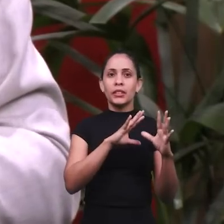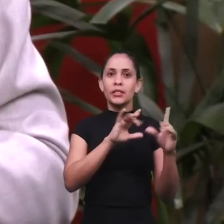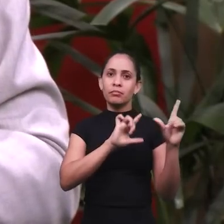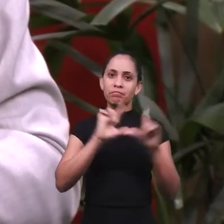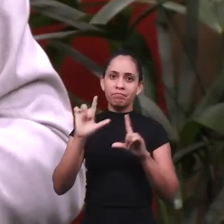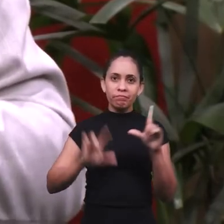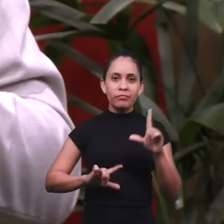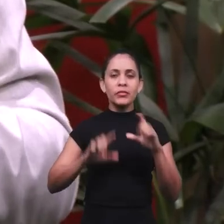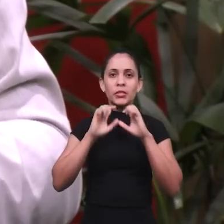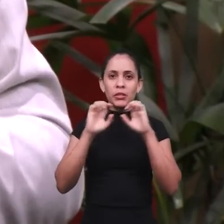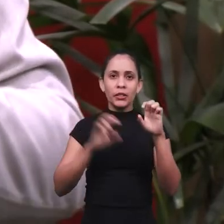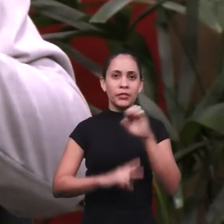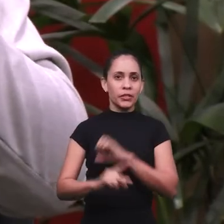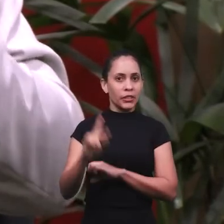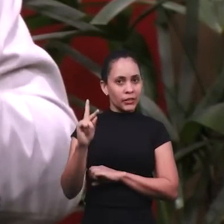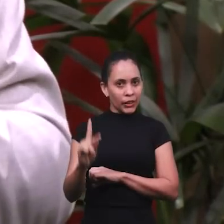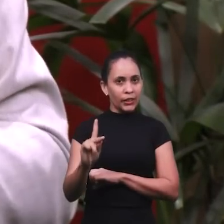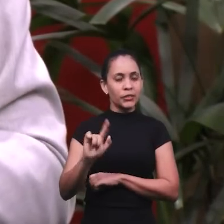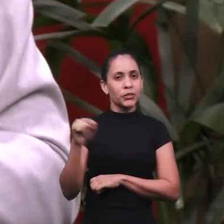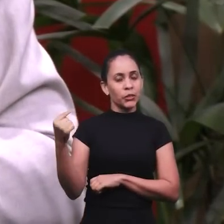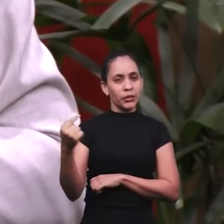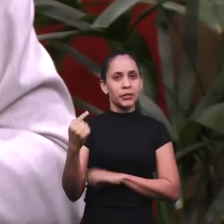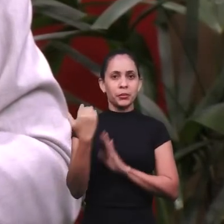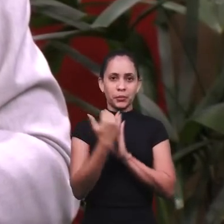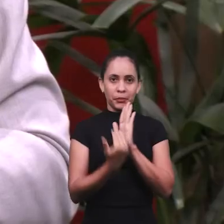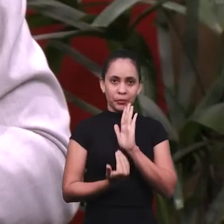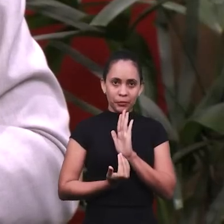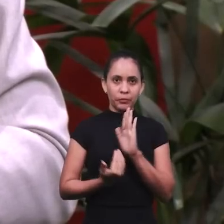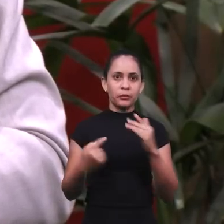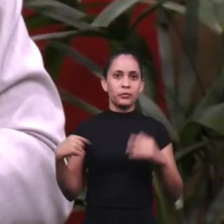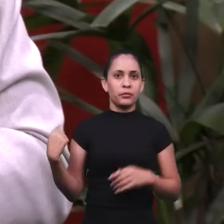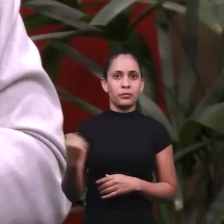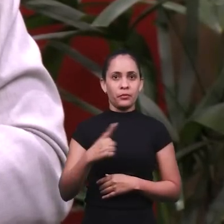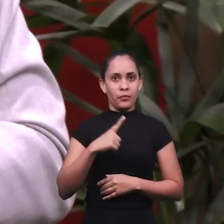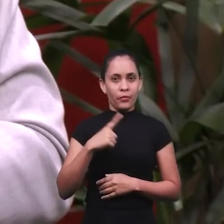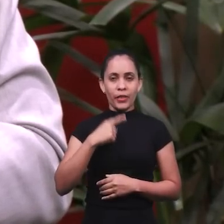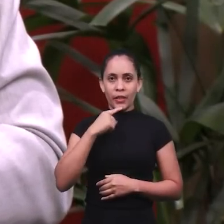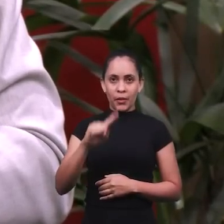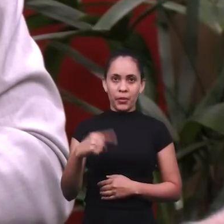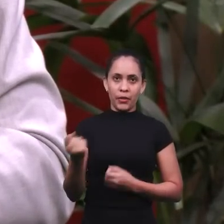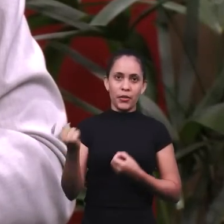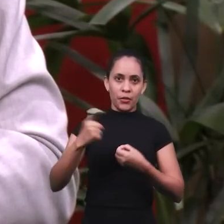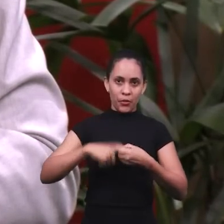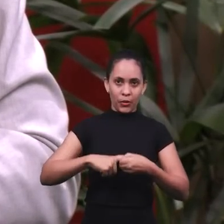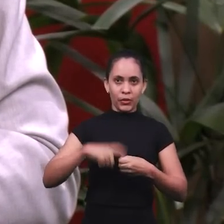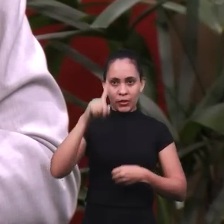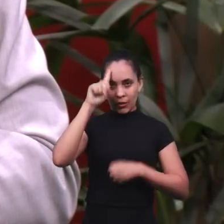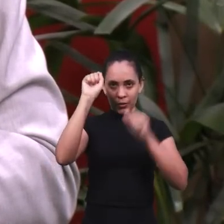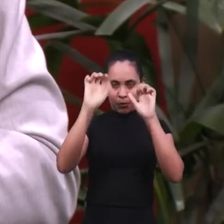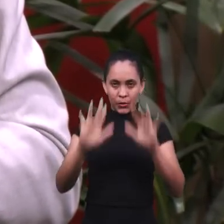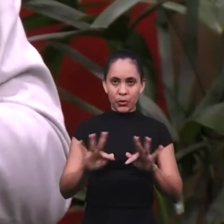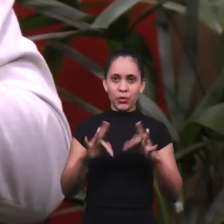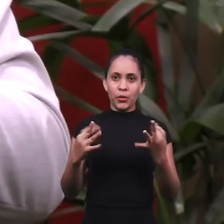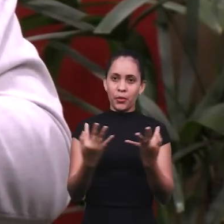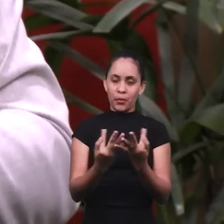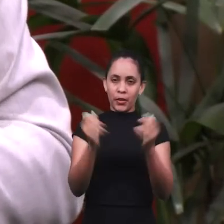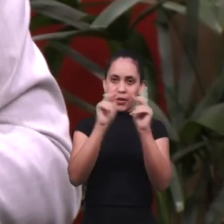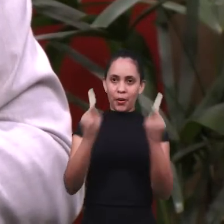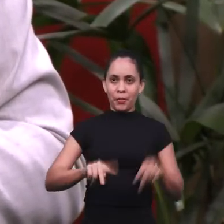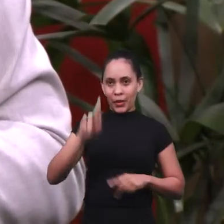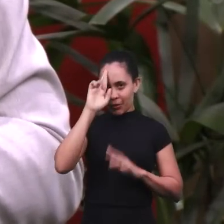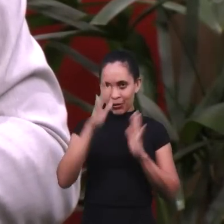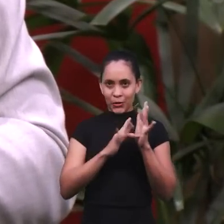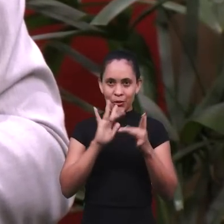demais programações, anunciando o Evangelho Eterno, enfim, as demais programações que nós temos. E se Deus quiser, na semana que vem a gente volta, tá bom? Deus abençoe a sua